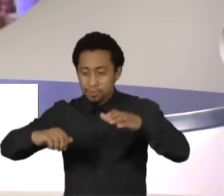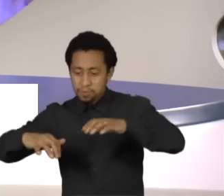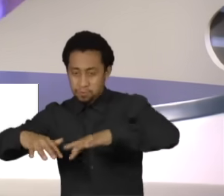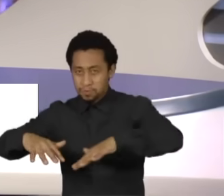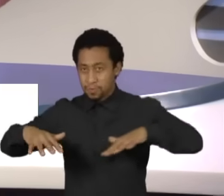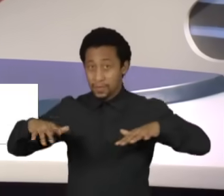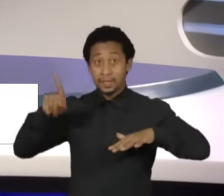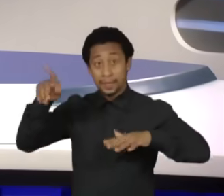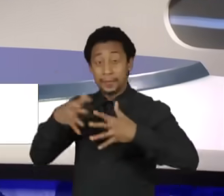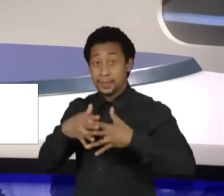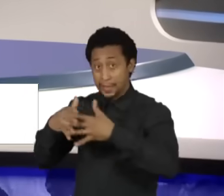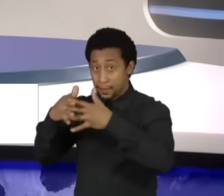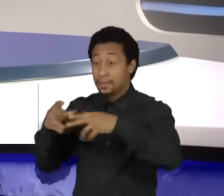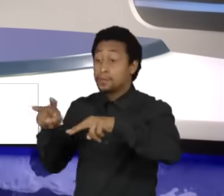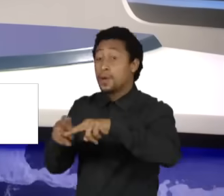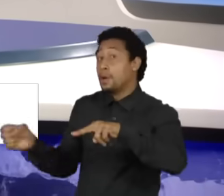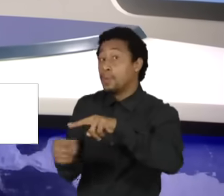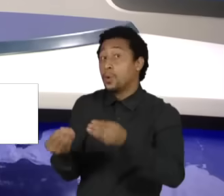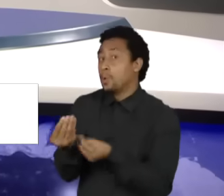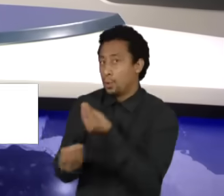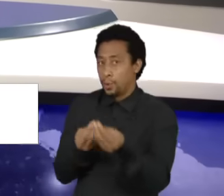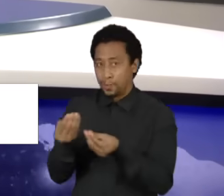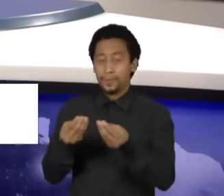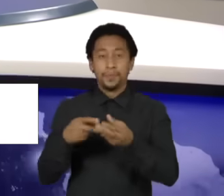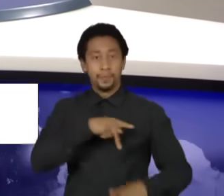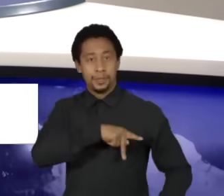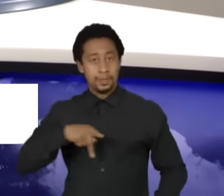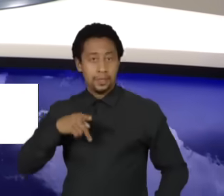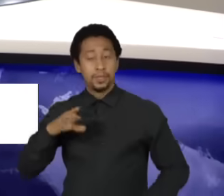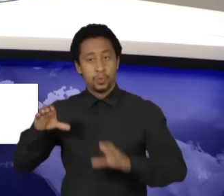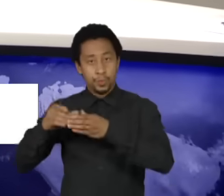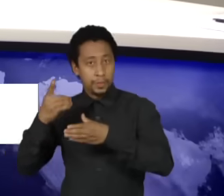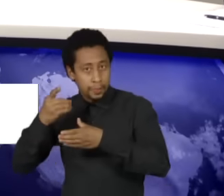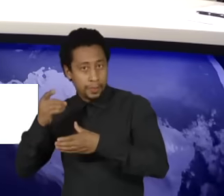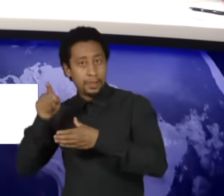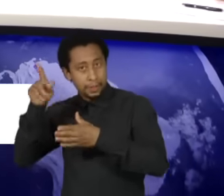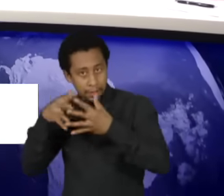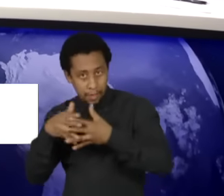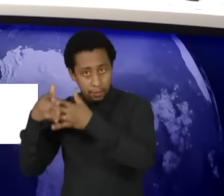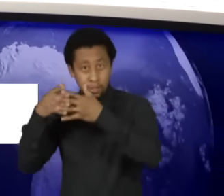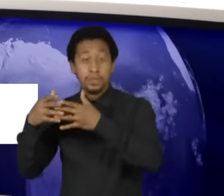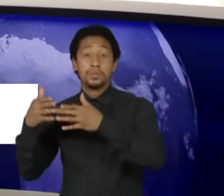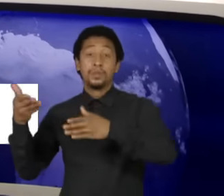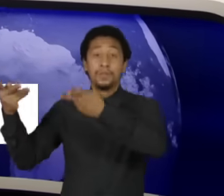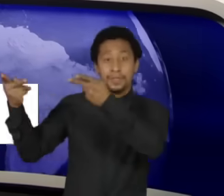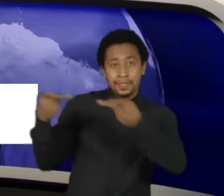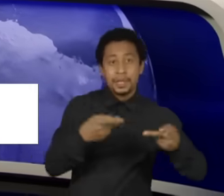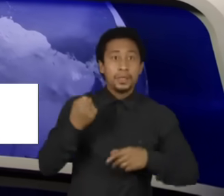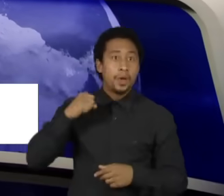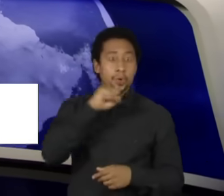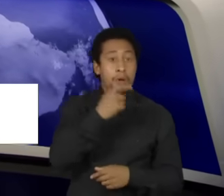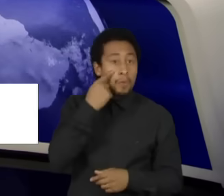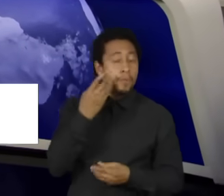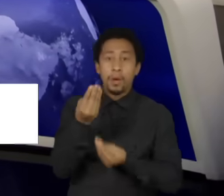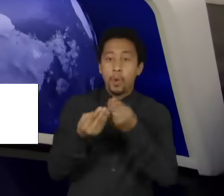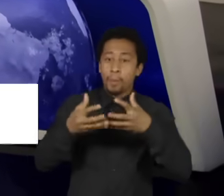reage à visita de Nanci Pelosia Taiwan e envia caças ao estreito que separa os dois territórios. Nós voltamos